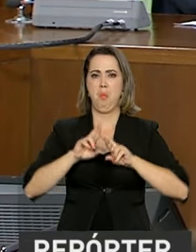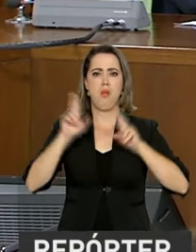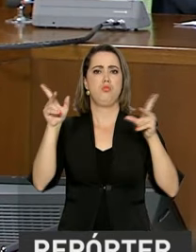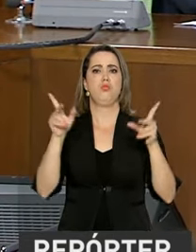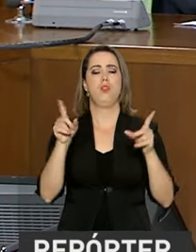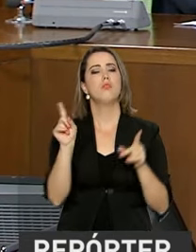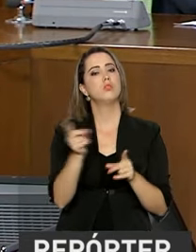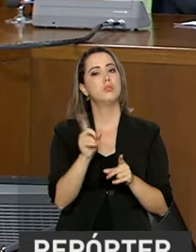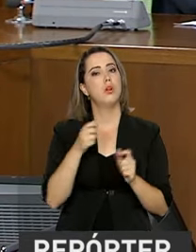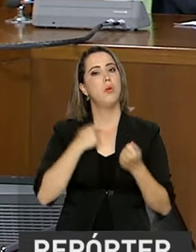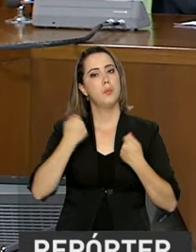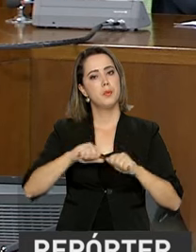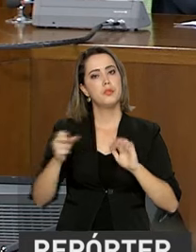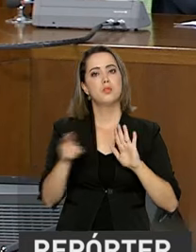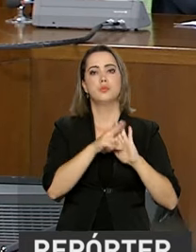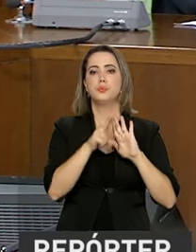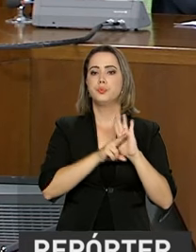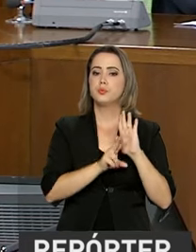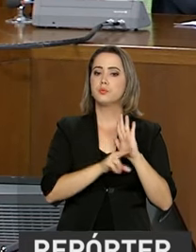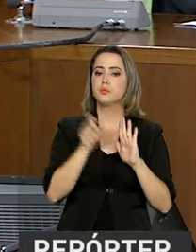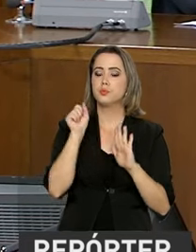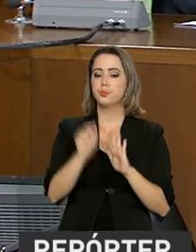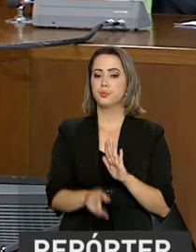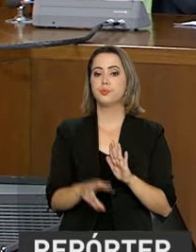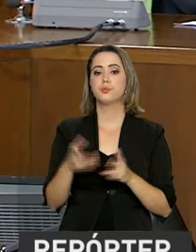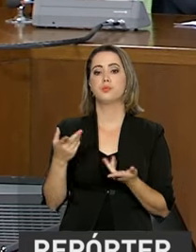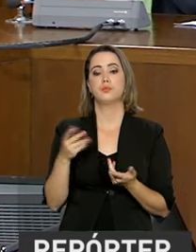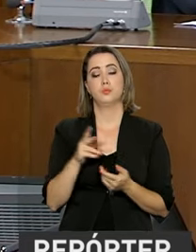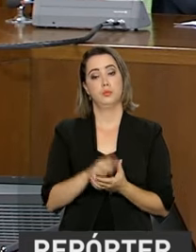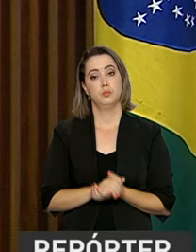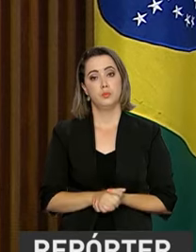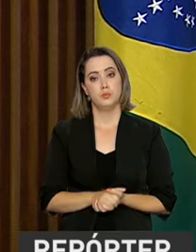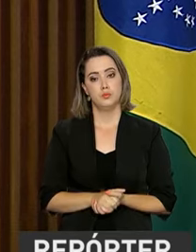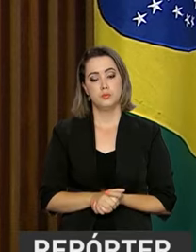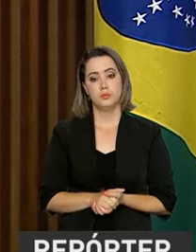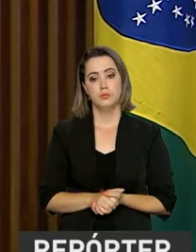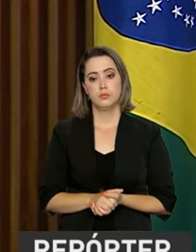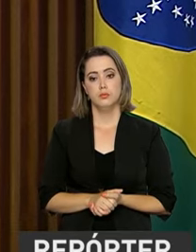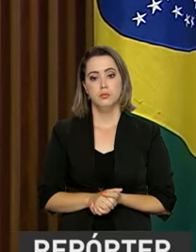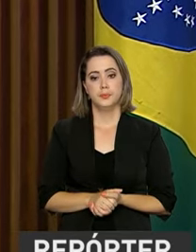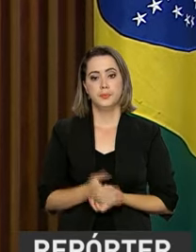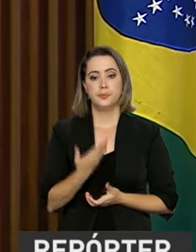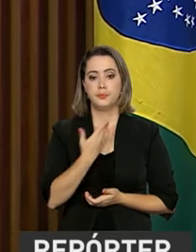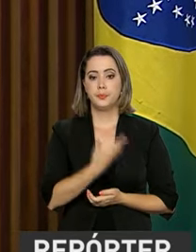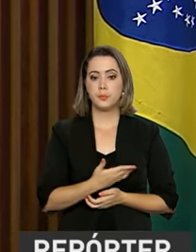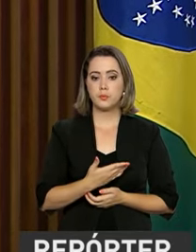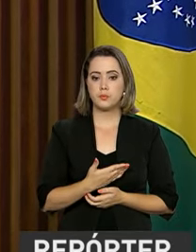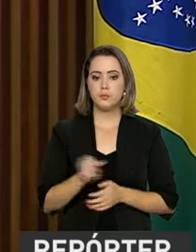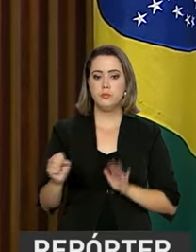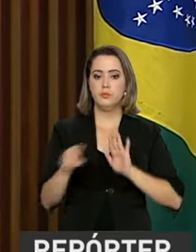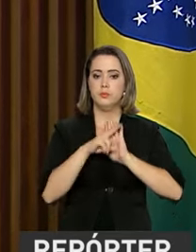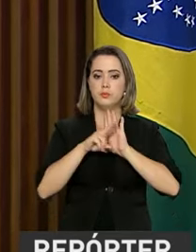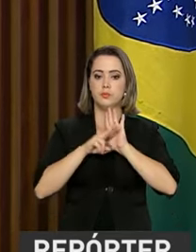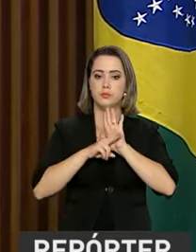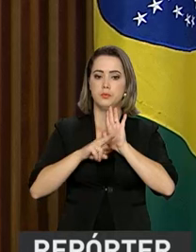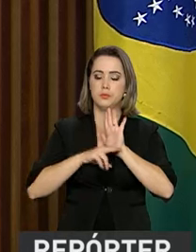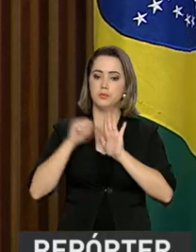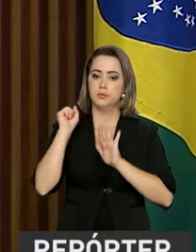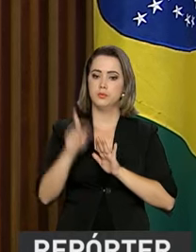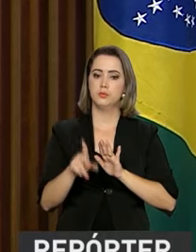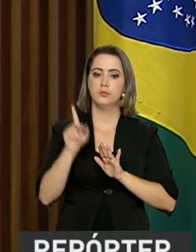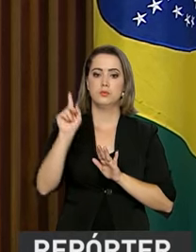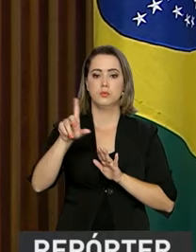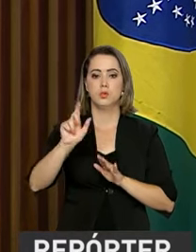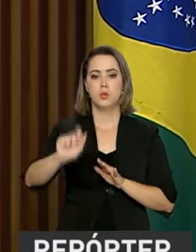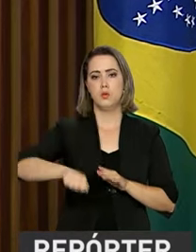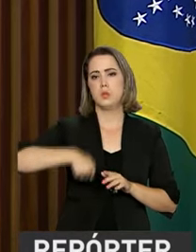a necessidade de reformulação no sistema Previdenciário a reforma da Previdência passou o símbolo digamos assim